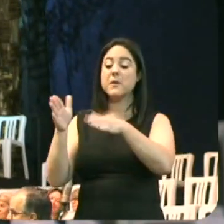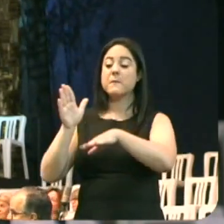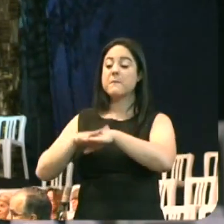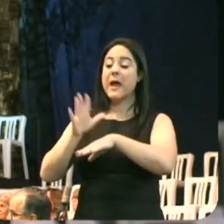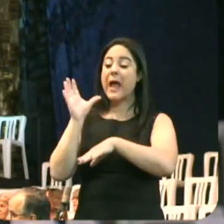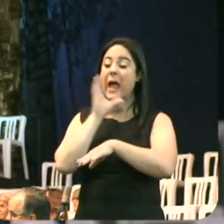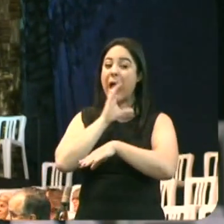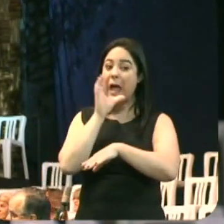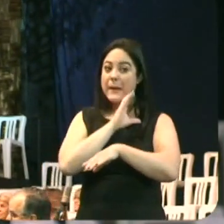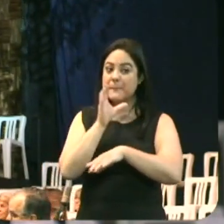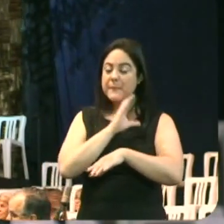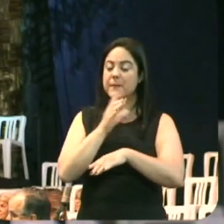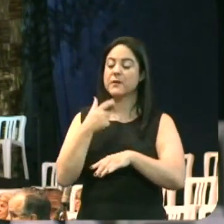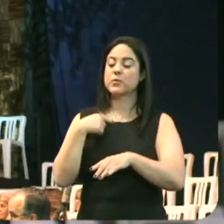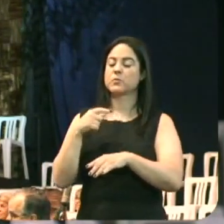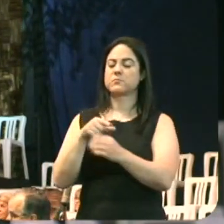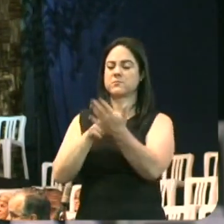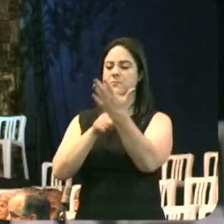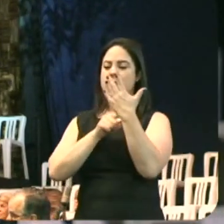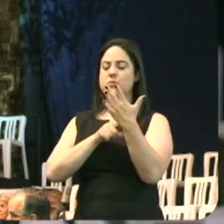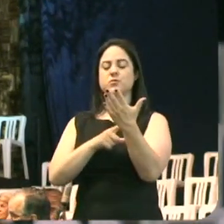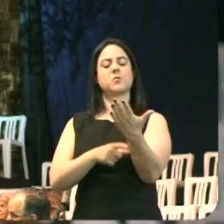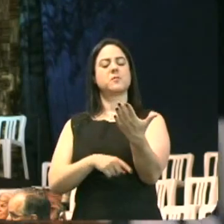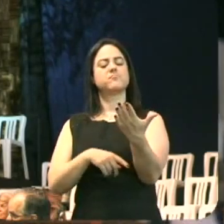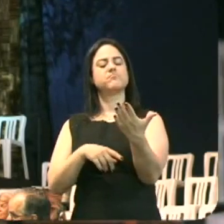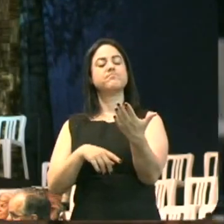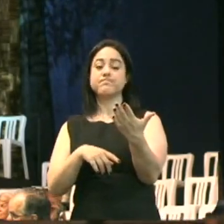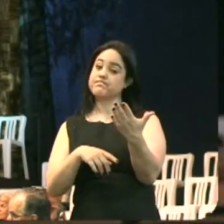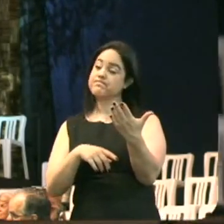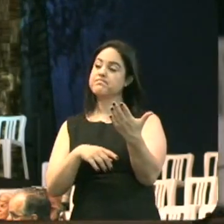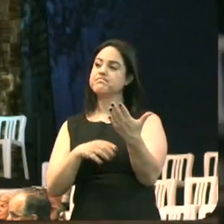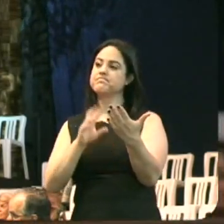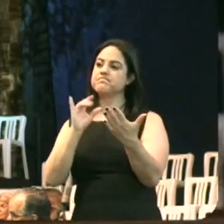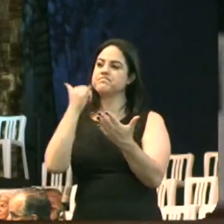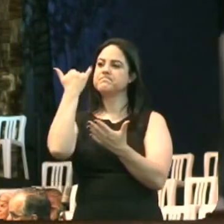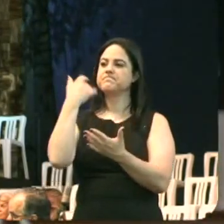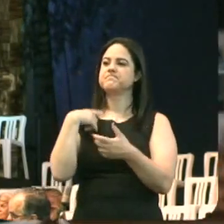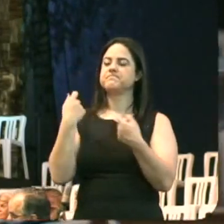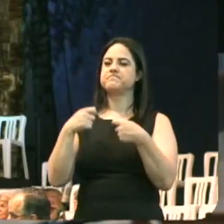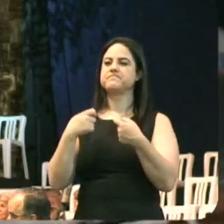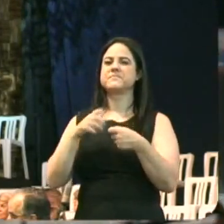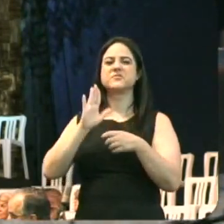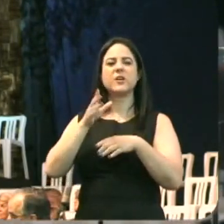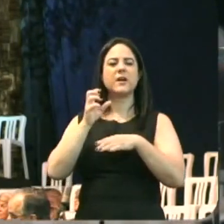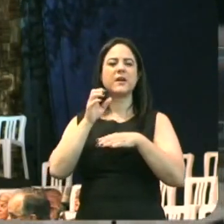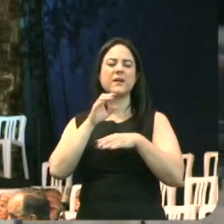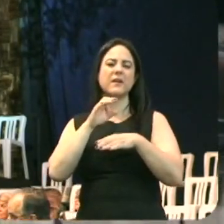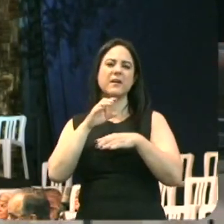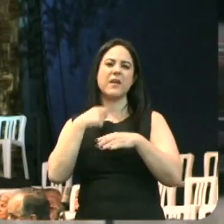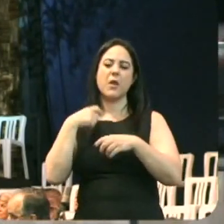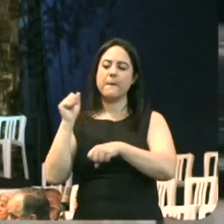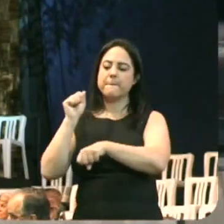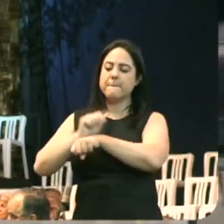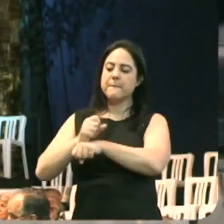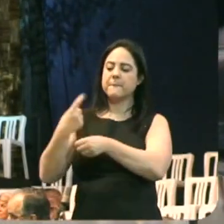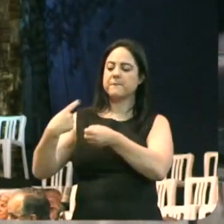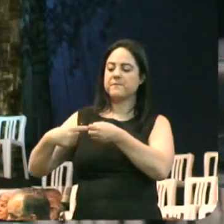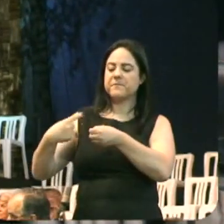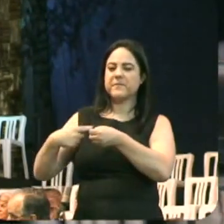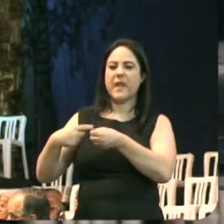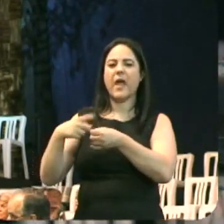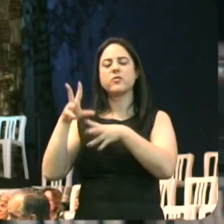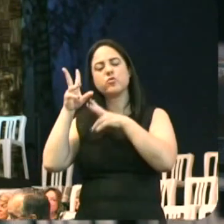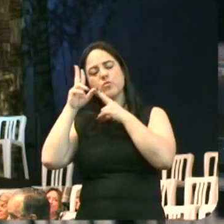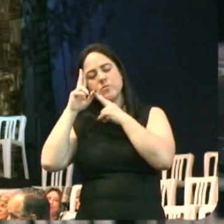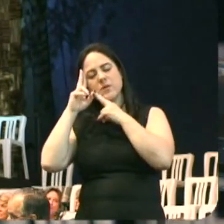curto, tá? E eu tive que ir, no meio da viagem, tinha saído tarde, eu parei numa cidade lá para